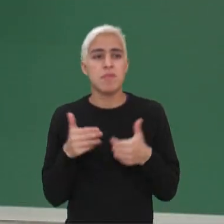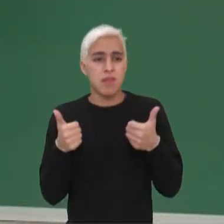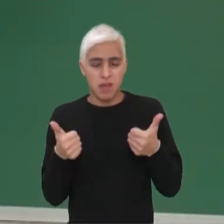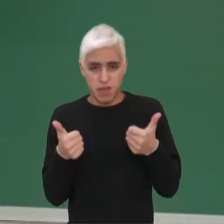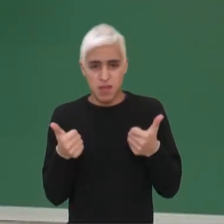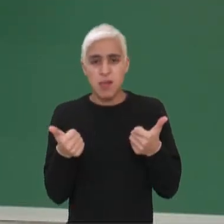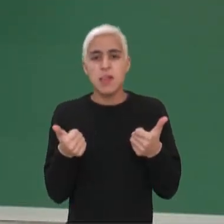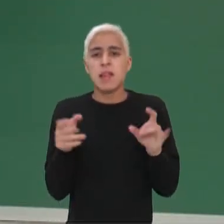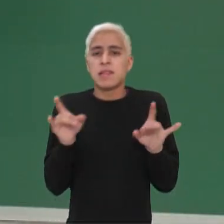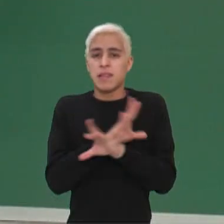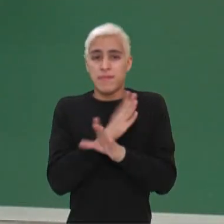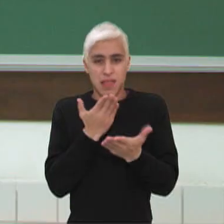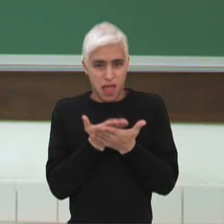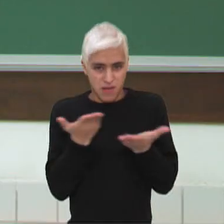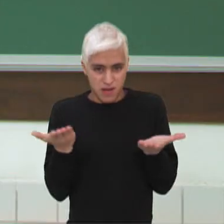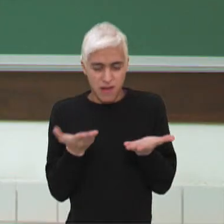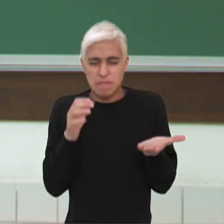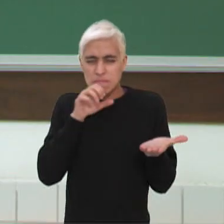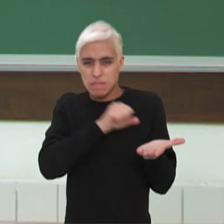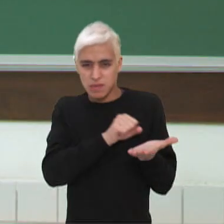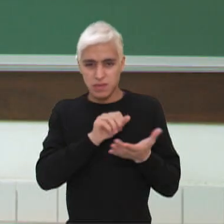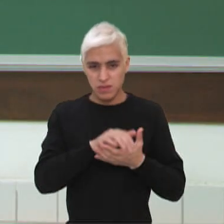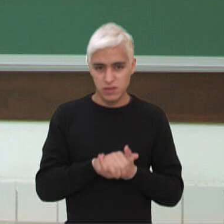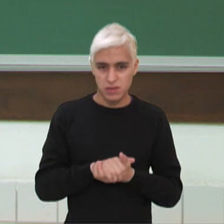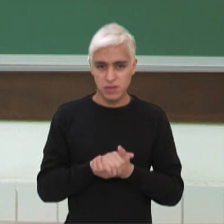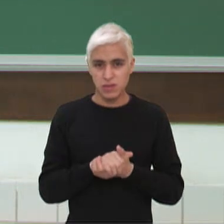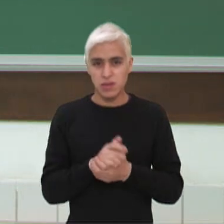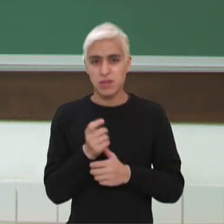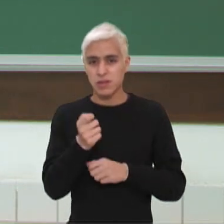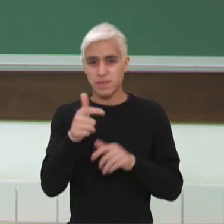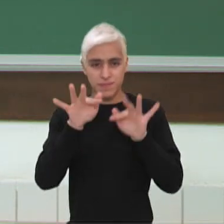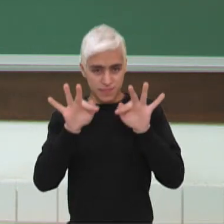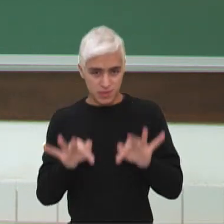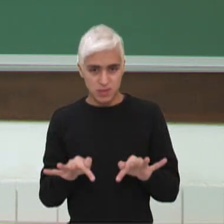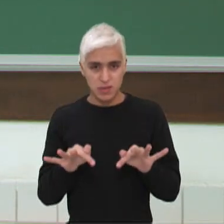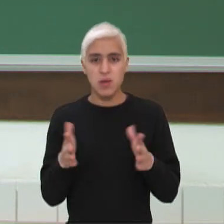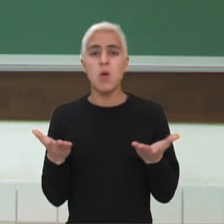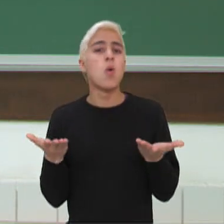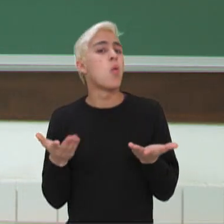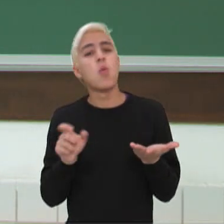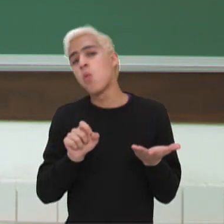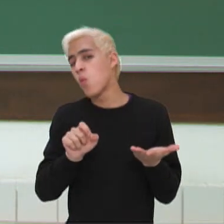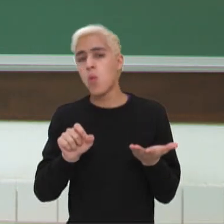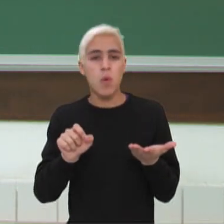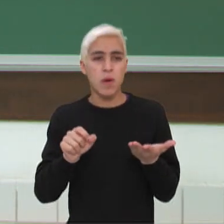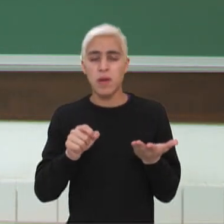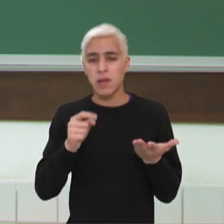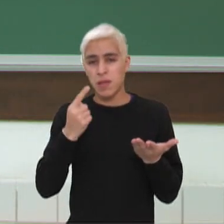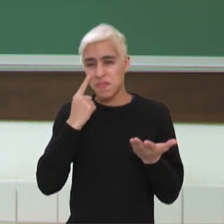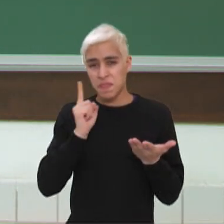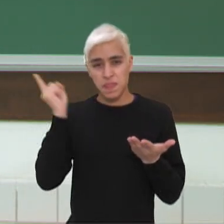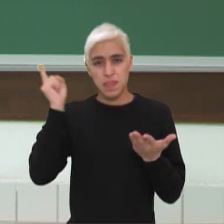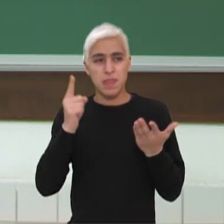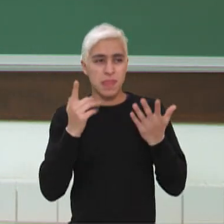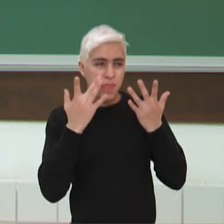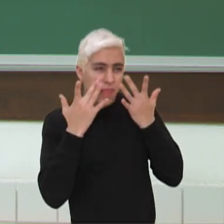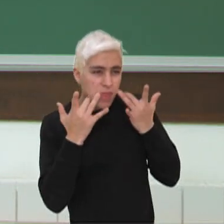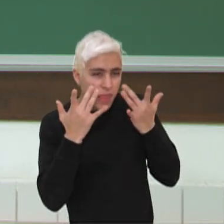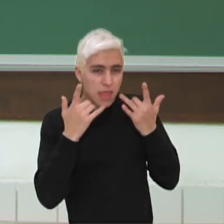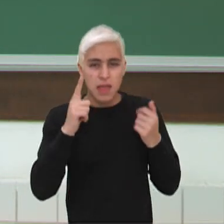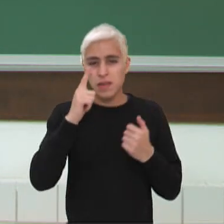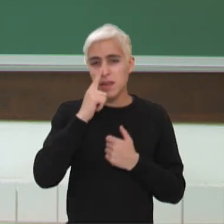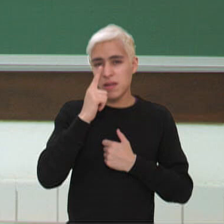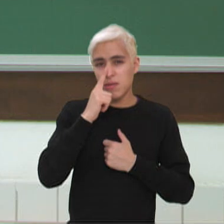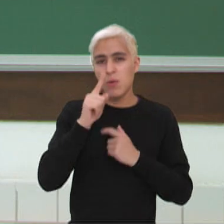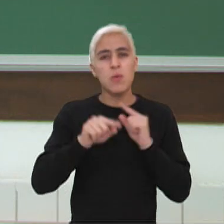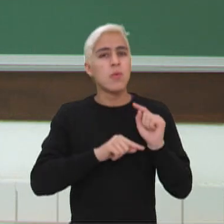vamos terminar a nossa aula aqui rapidinho, tá? Já estamos acabando. Nós temos aqui o teatro grego. O